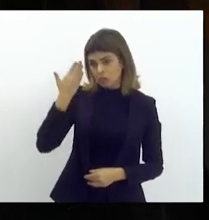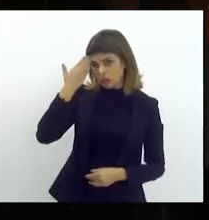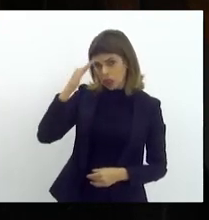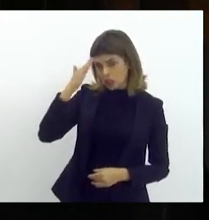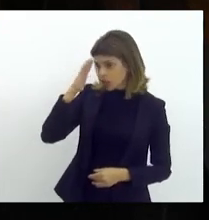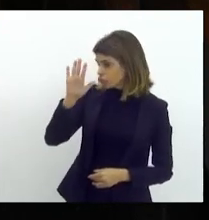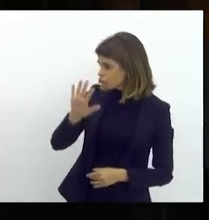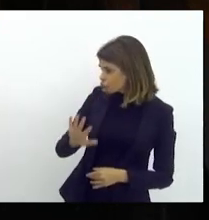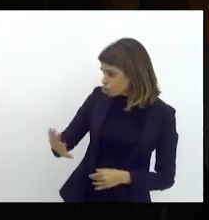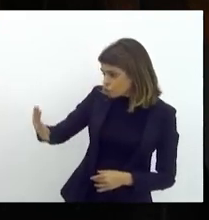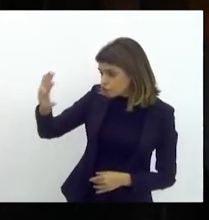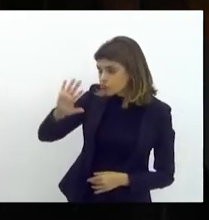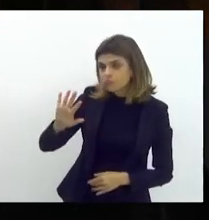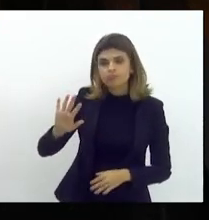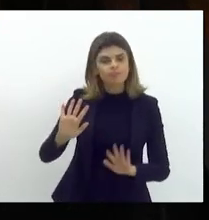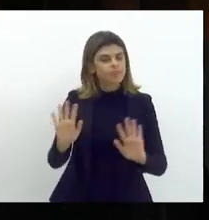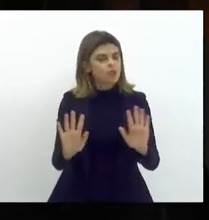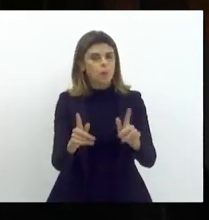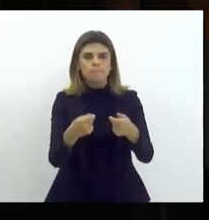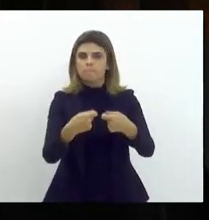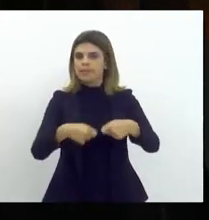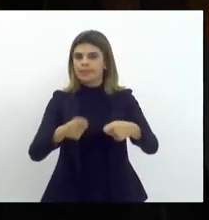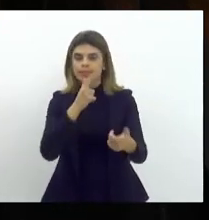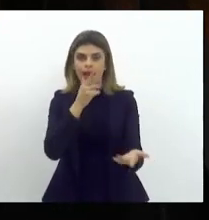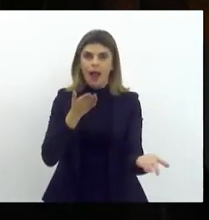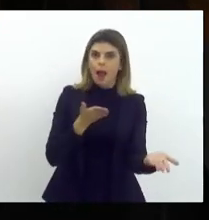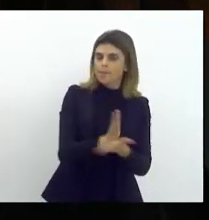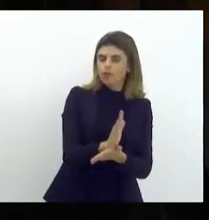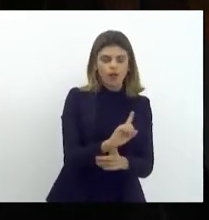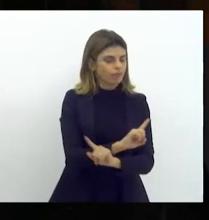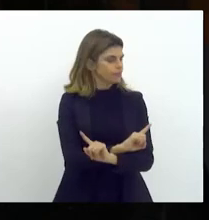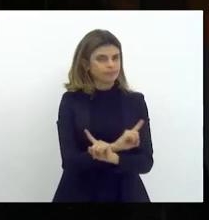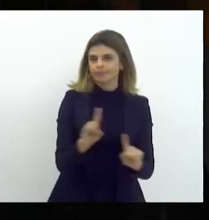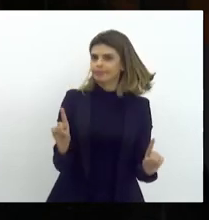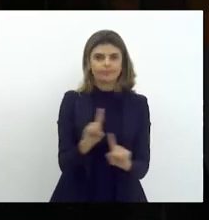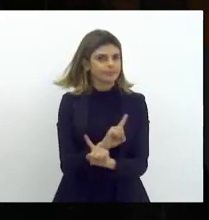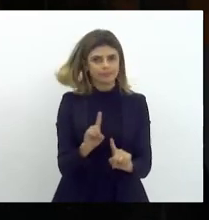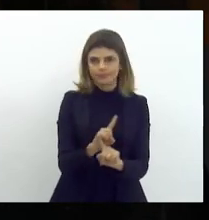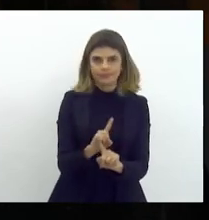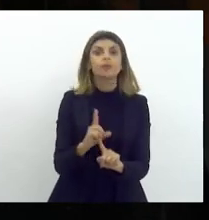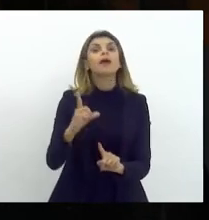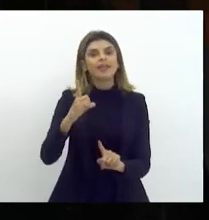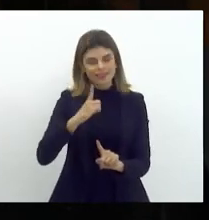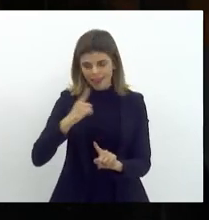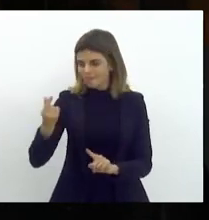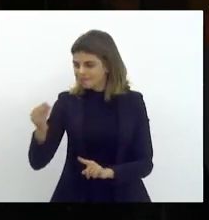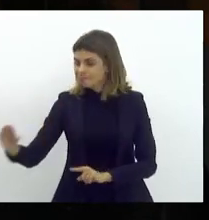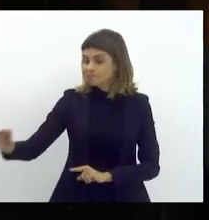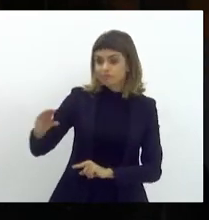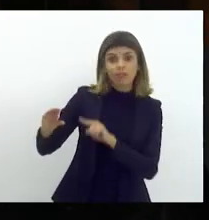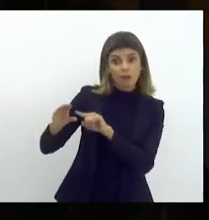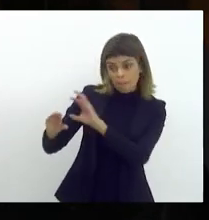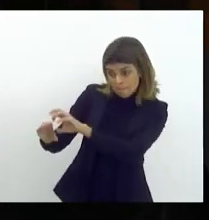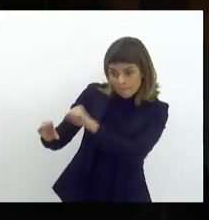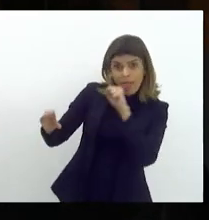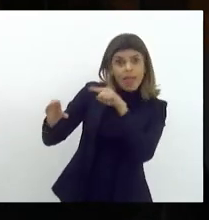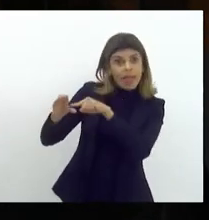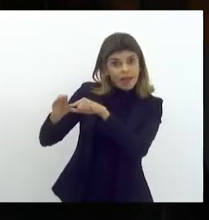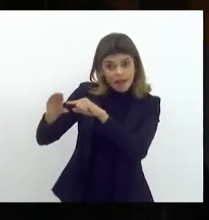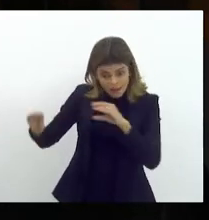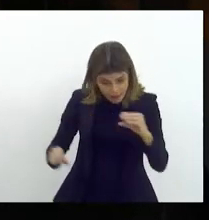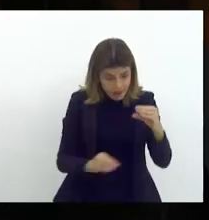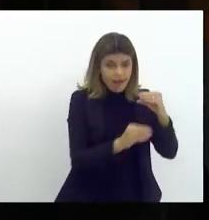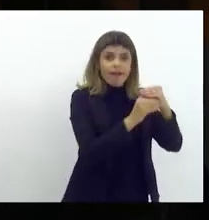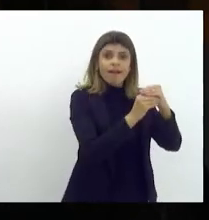não precisa aprovar não mas é ali uma fonte de recursos que a gente pode pegar emenda constitucional